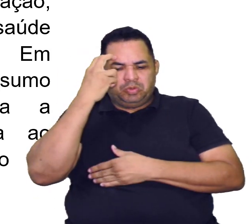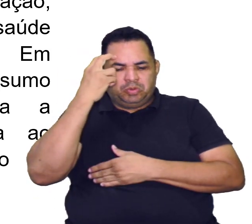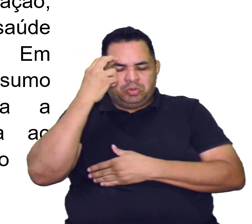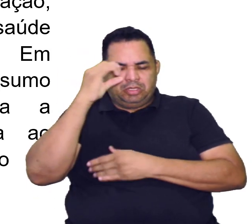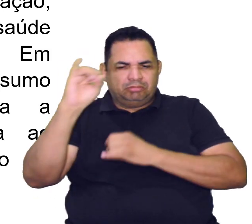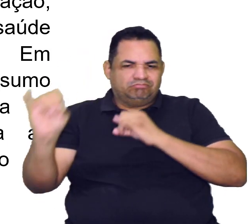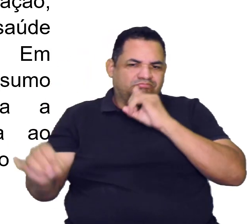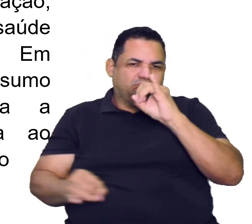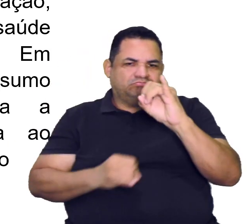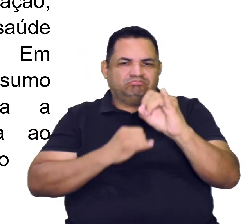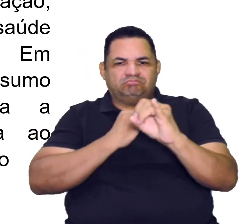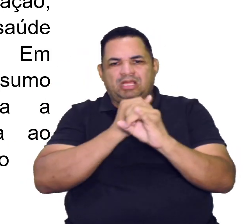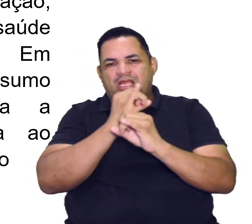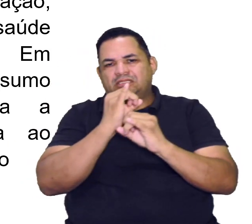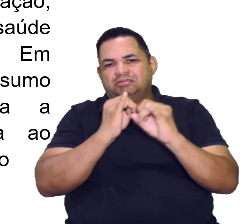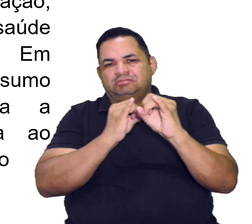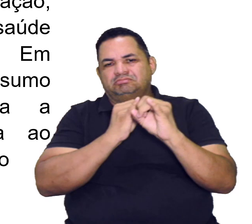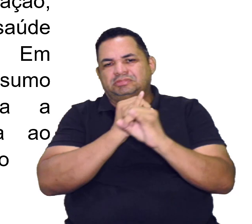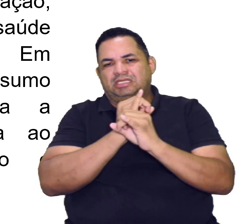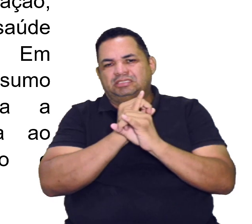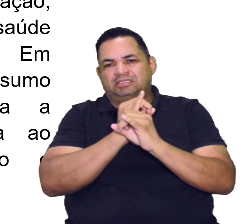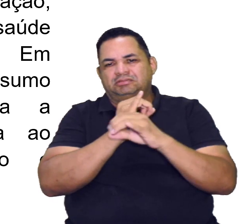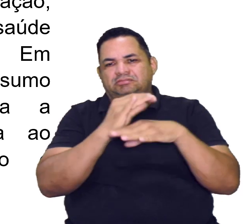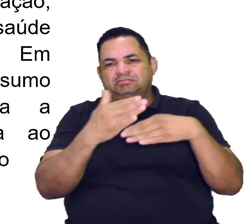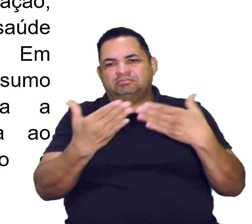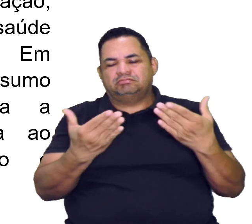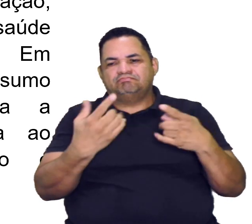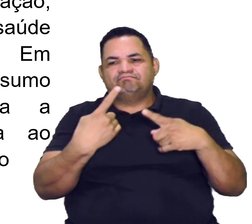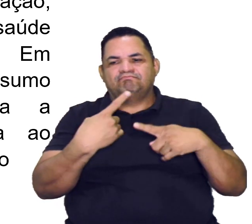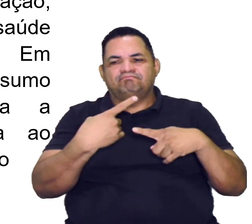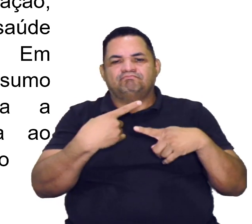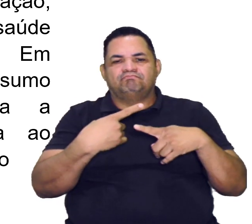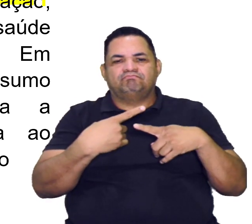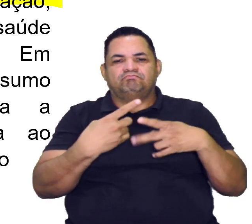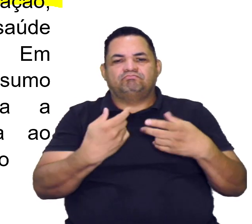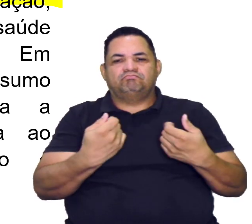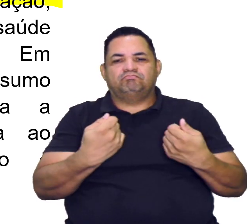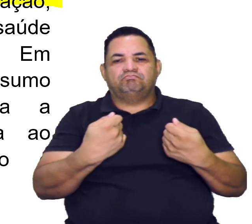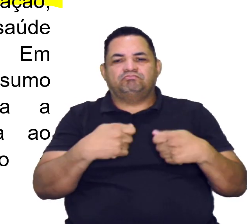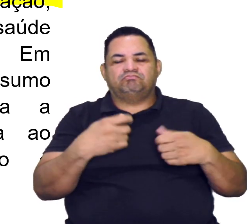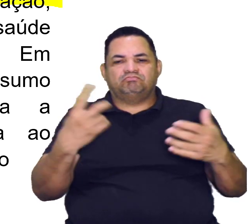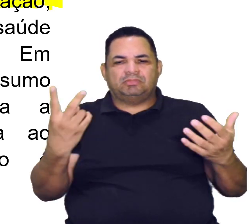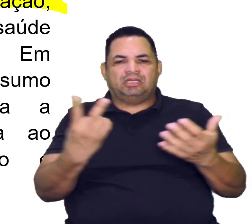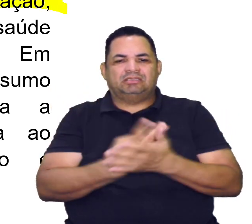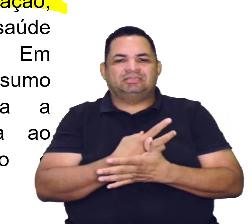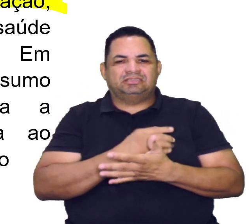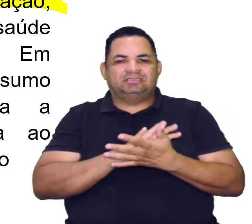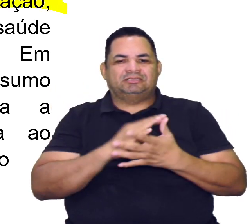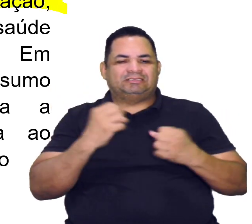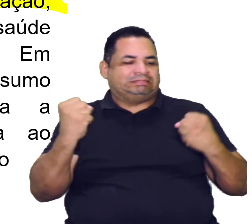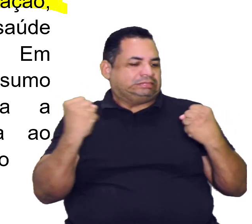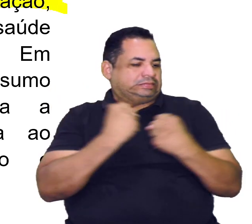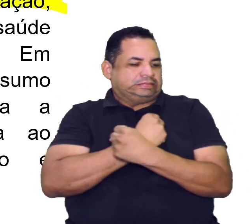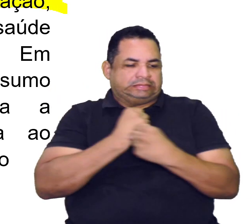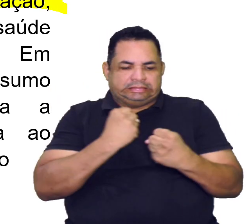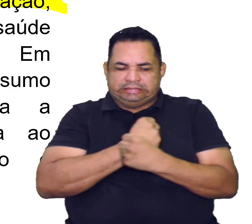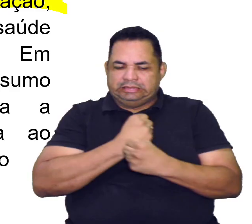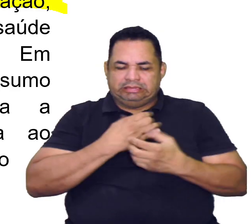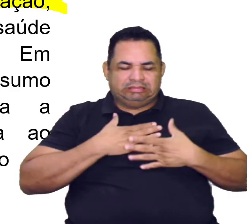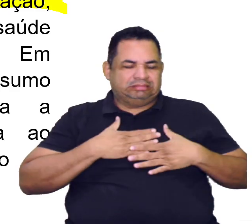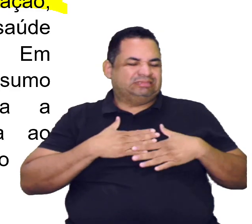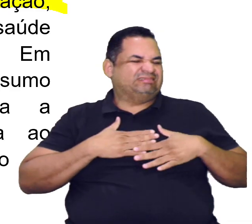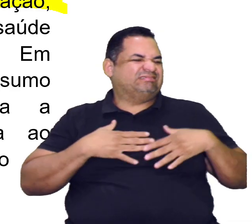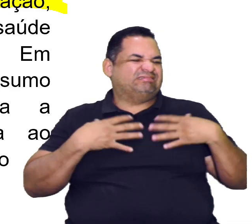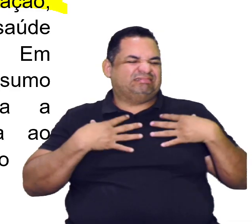digital. Isso pode me levar ao quê, prof? Pode me levar a um certo estresse, uma certa